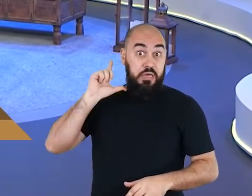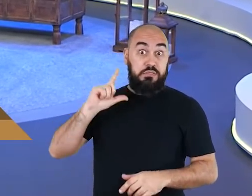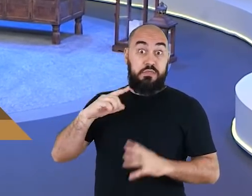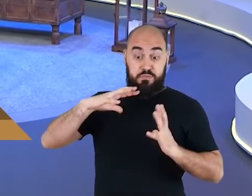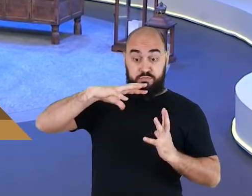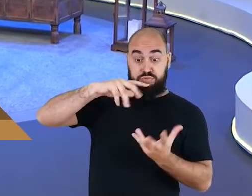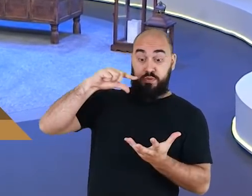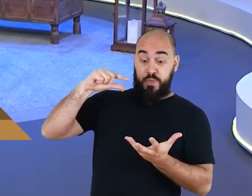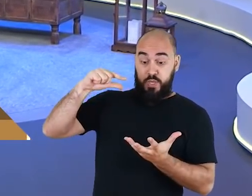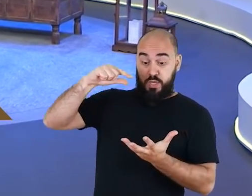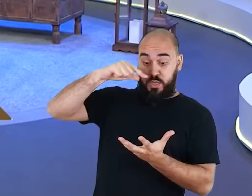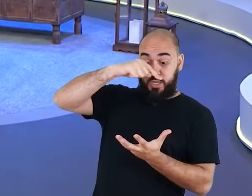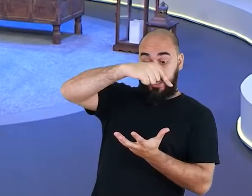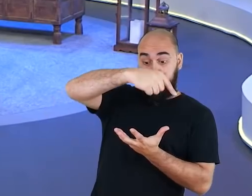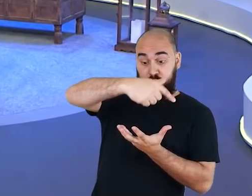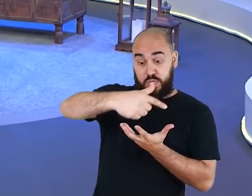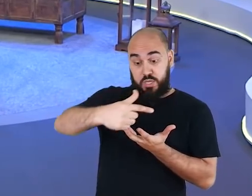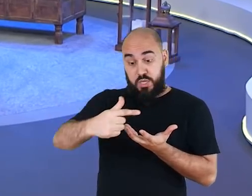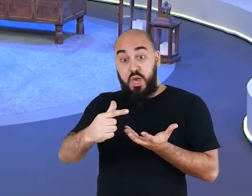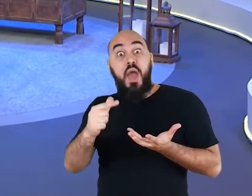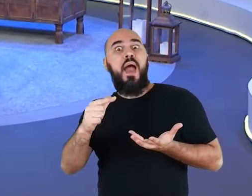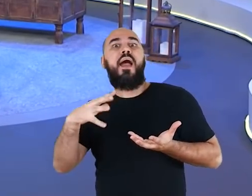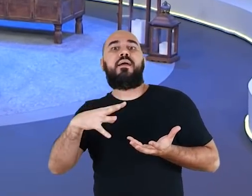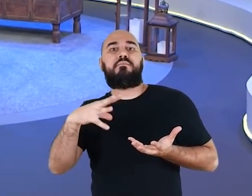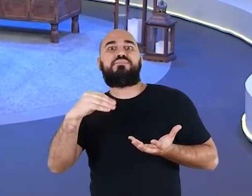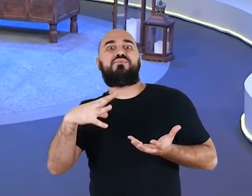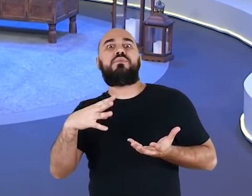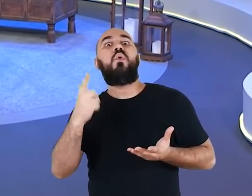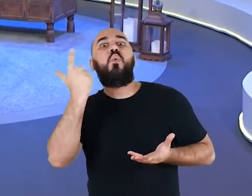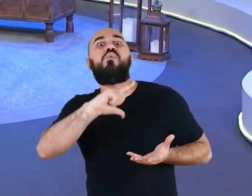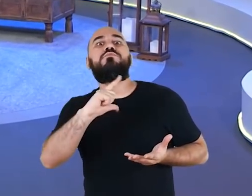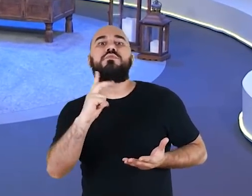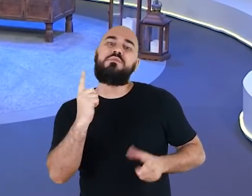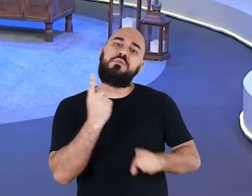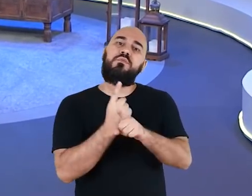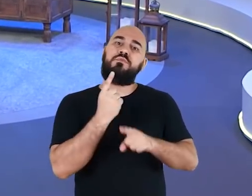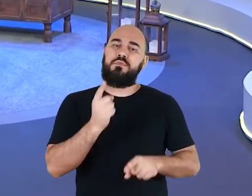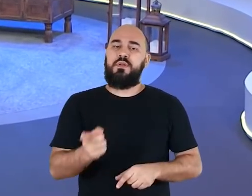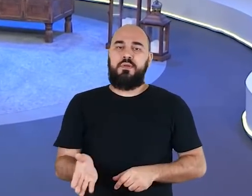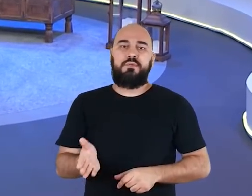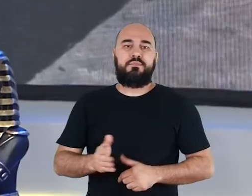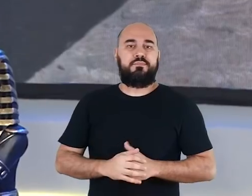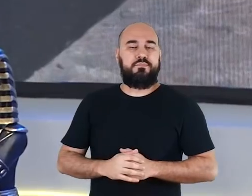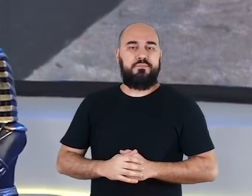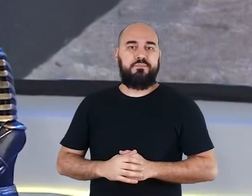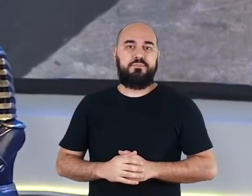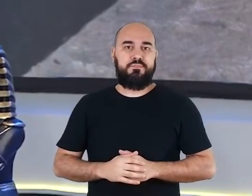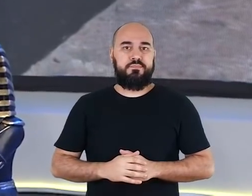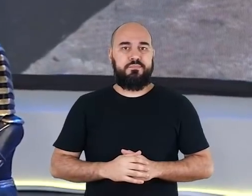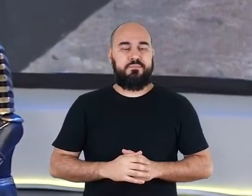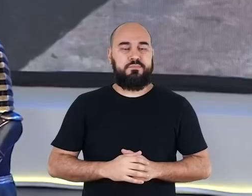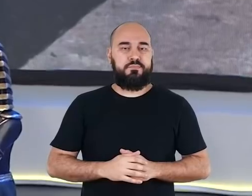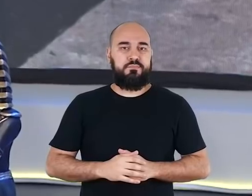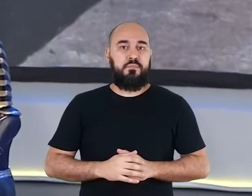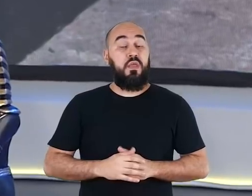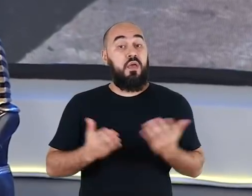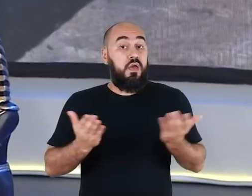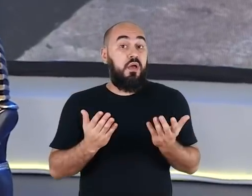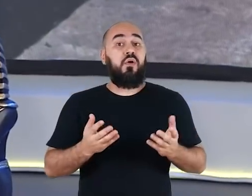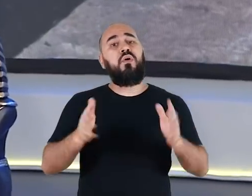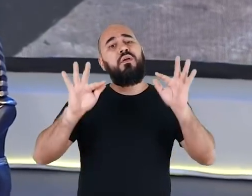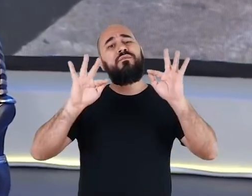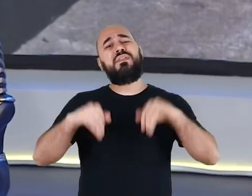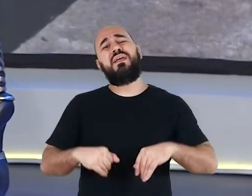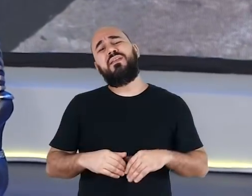então, ninguém tinha nenhum sinal desse Farol de Alexandria, dessa torre. Agora, para terminar o nosso programa,